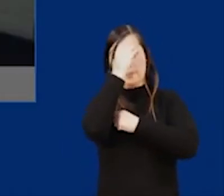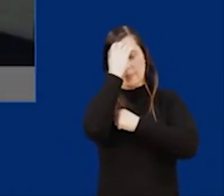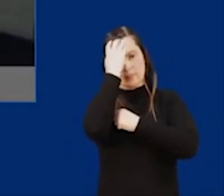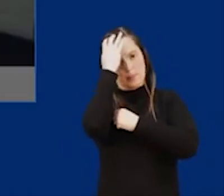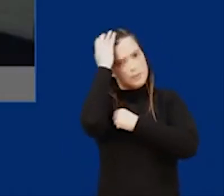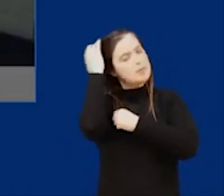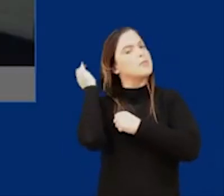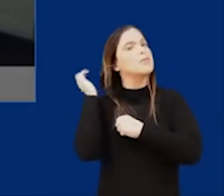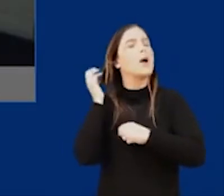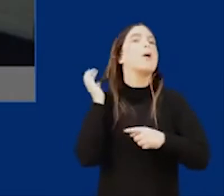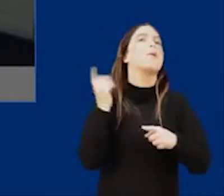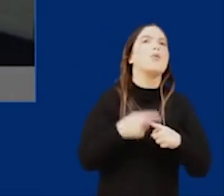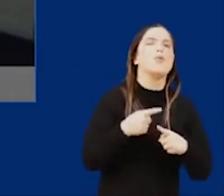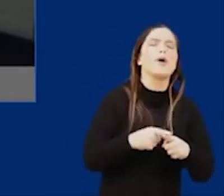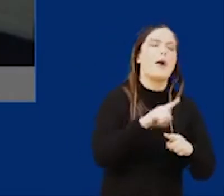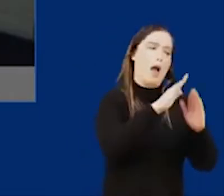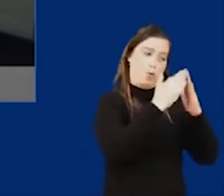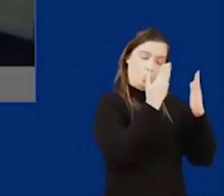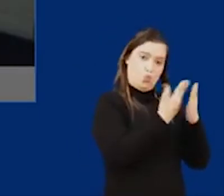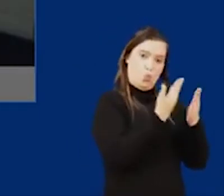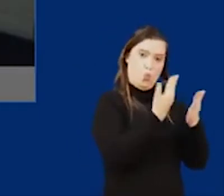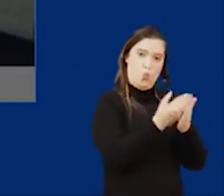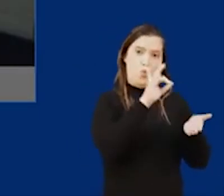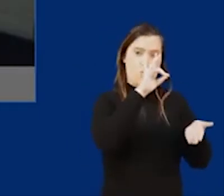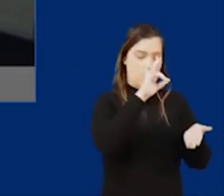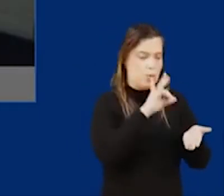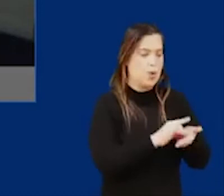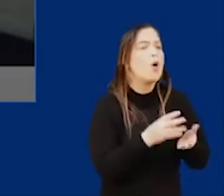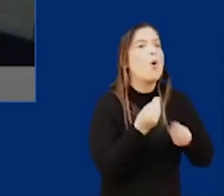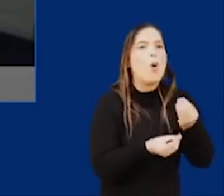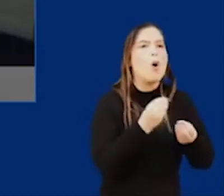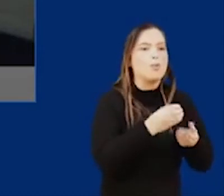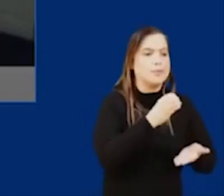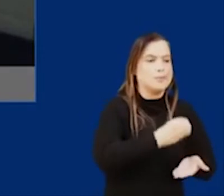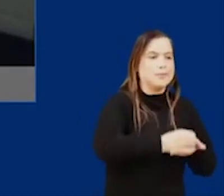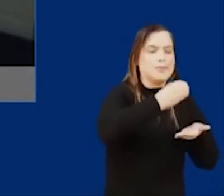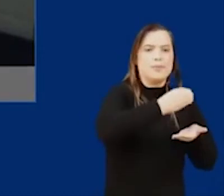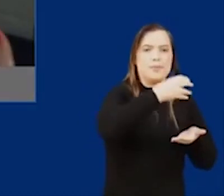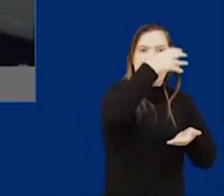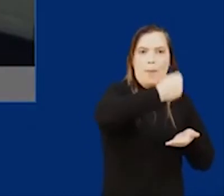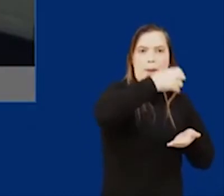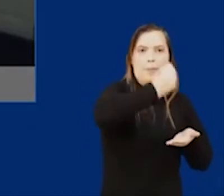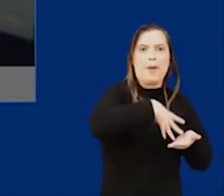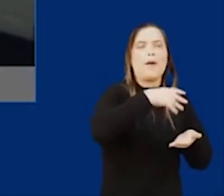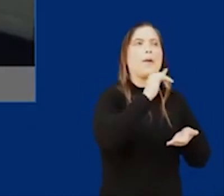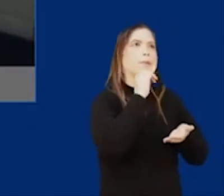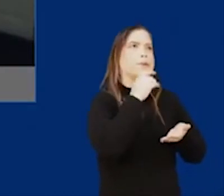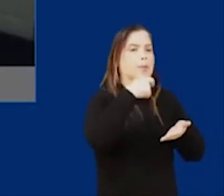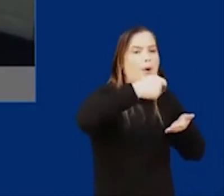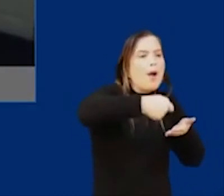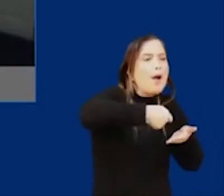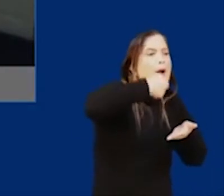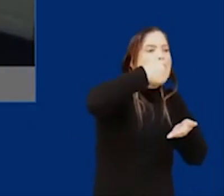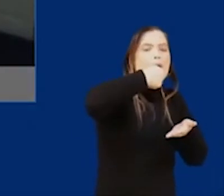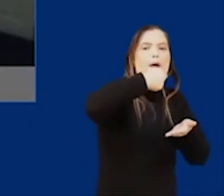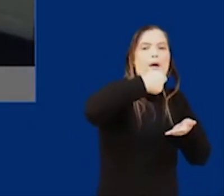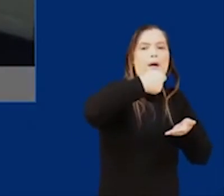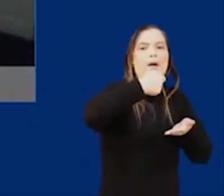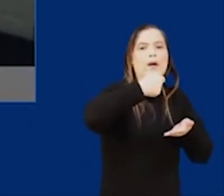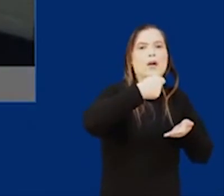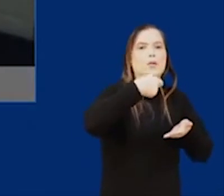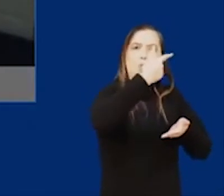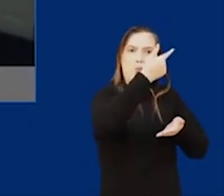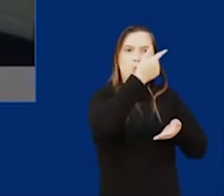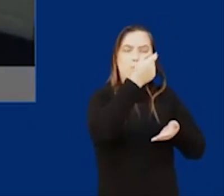Porque a escola, na verdade, quando ela tem que dar o leite no copo, na colher dosadora, em qualquer outro meio, quando você não quer dar outro